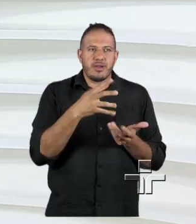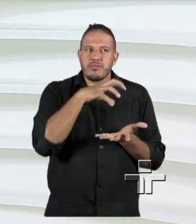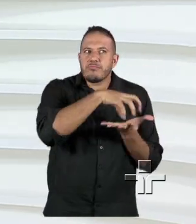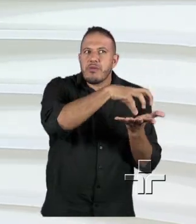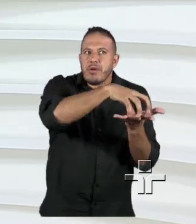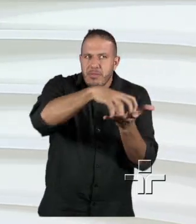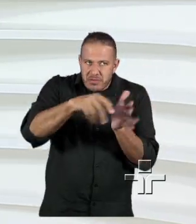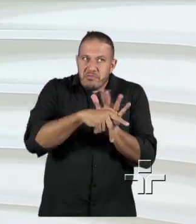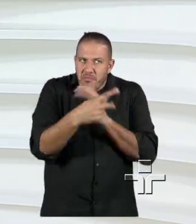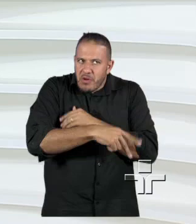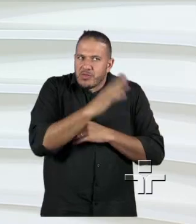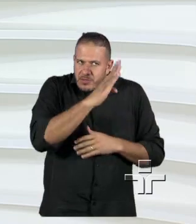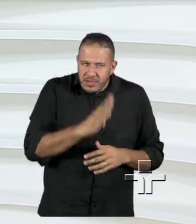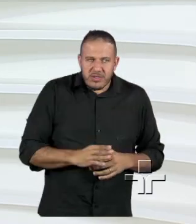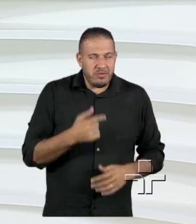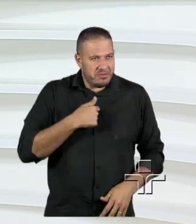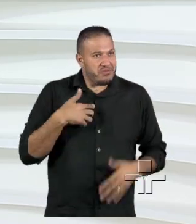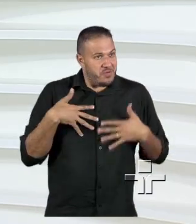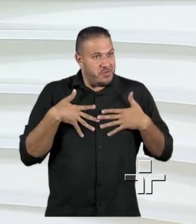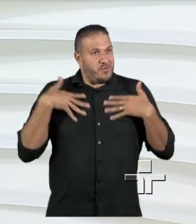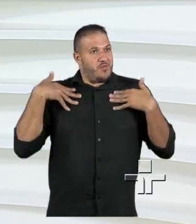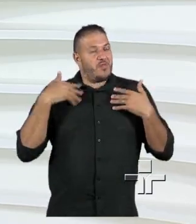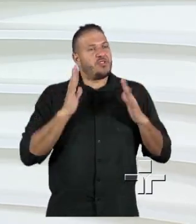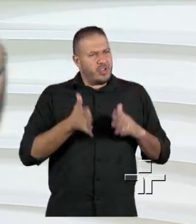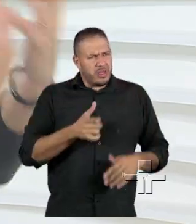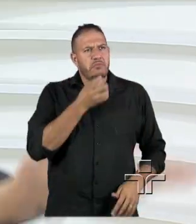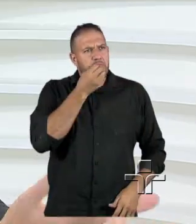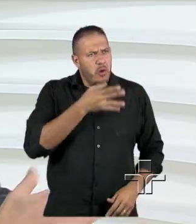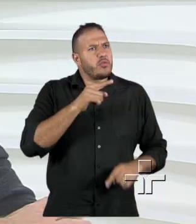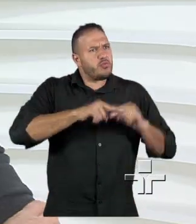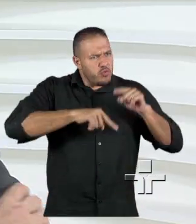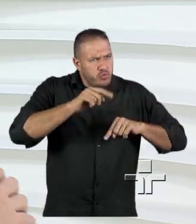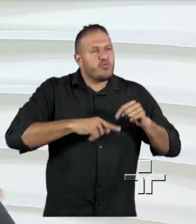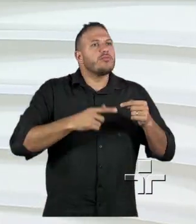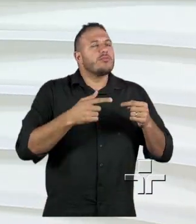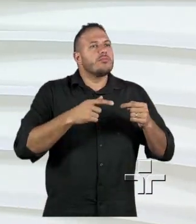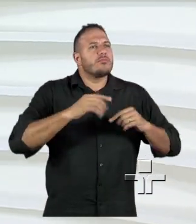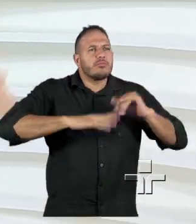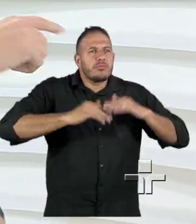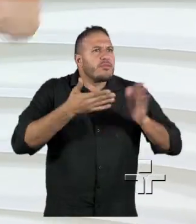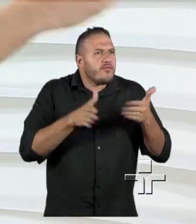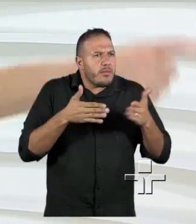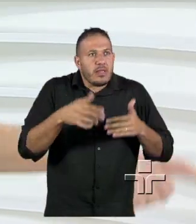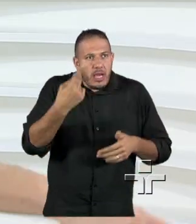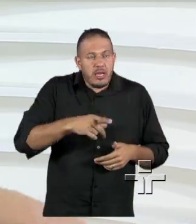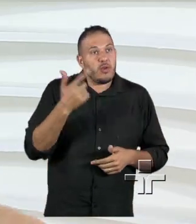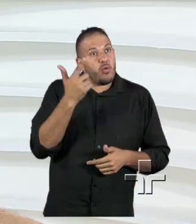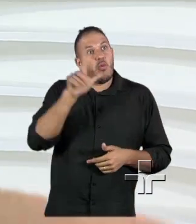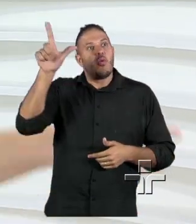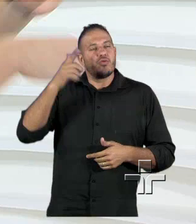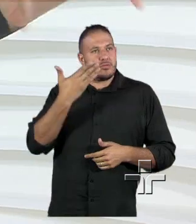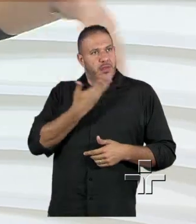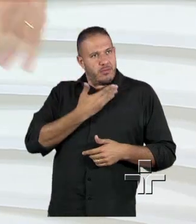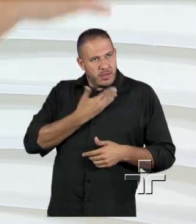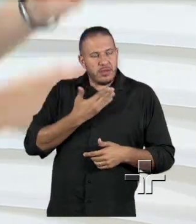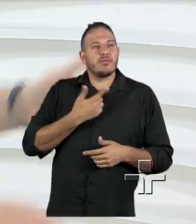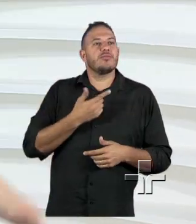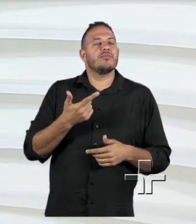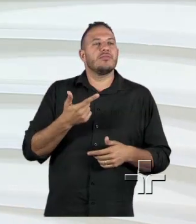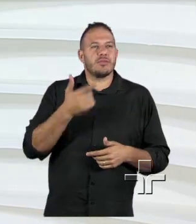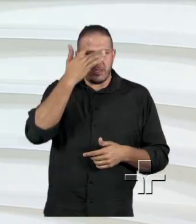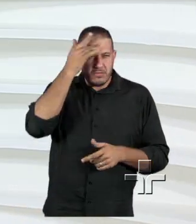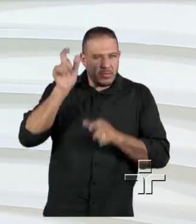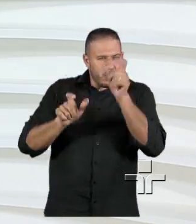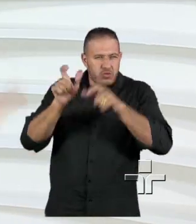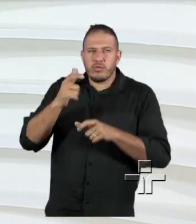brasileiras. Eu tenho muito orgulho. Já tem bons produtos que a gente fabrica hoje que já é reconhecido pelos colegas pelas chocolatieiras